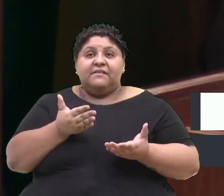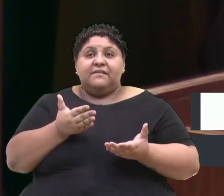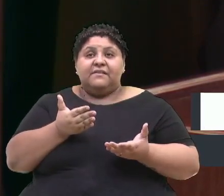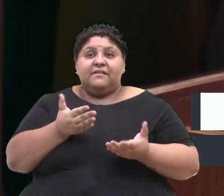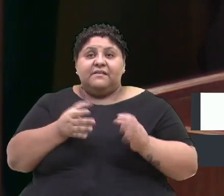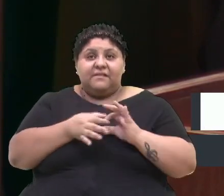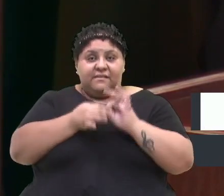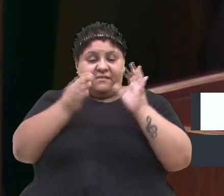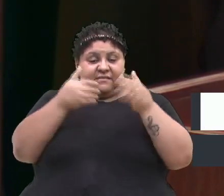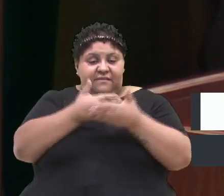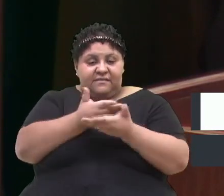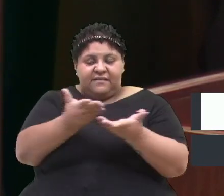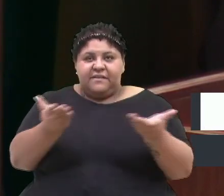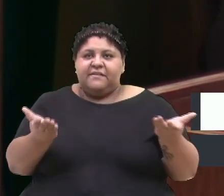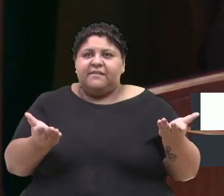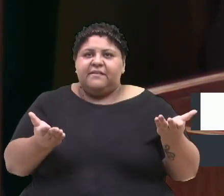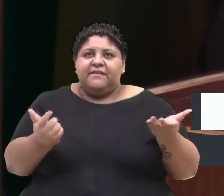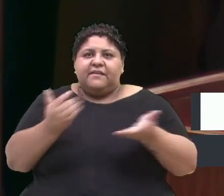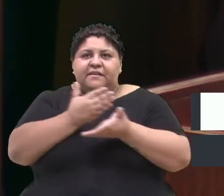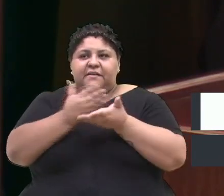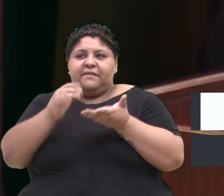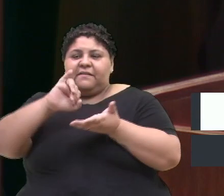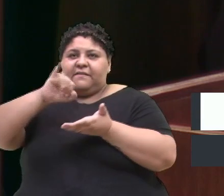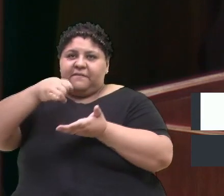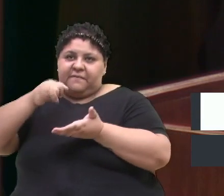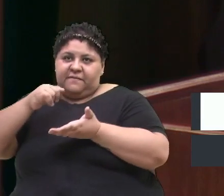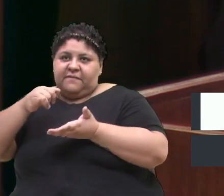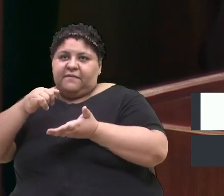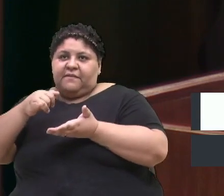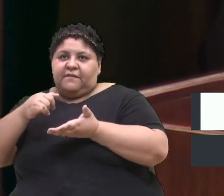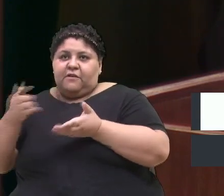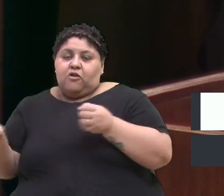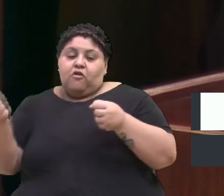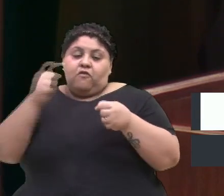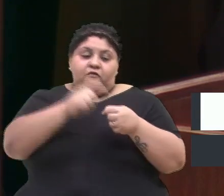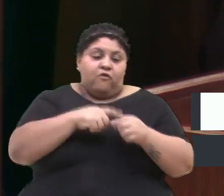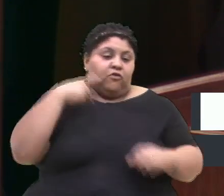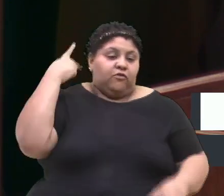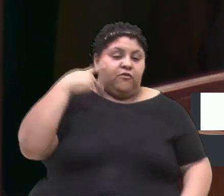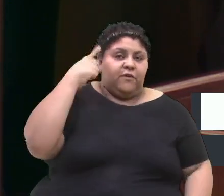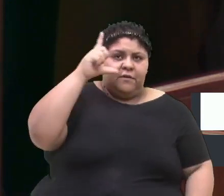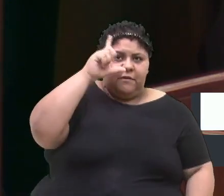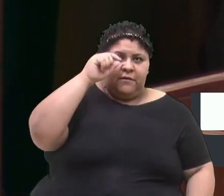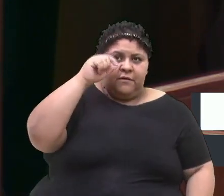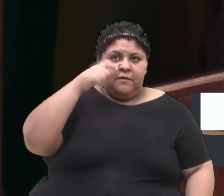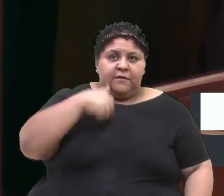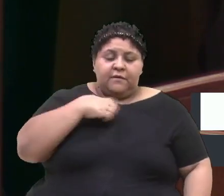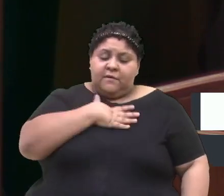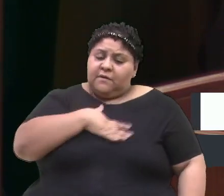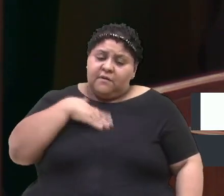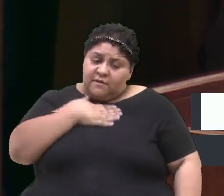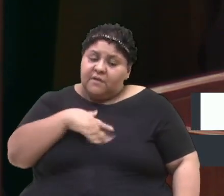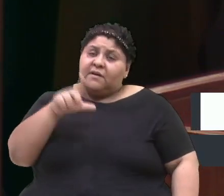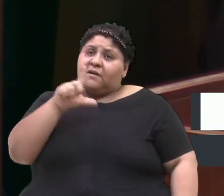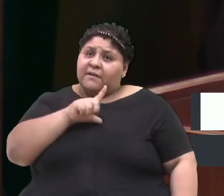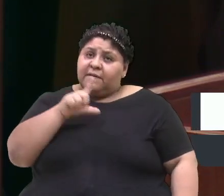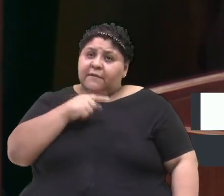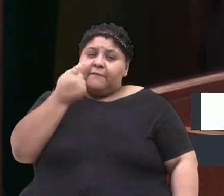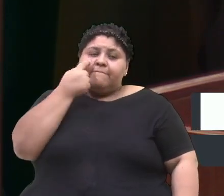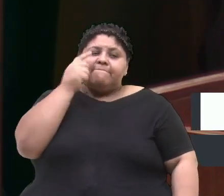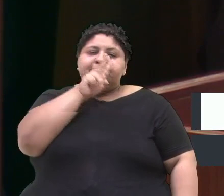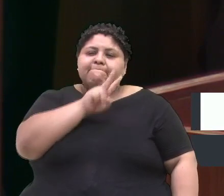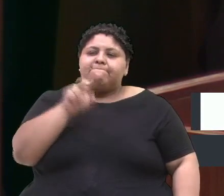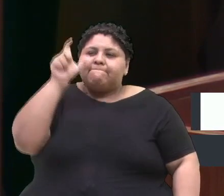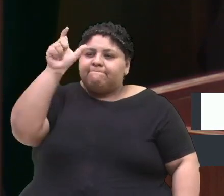meu espaço a partir de janeiro novamente para o vereador Scalco, e eu desejo que vocês tenham esse olhar para as pessoas